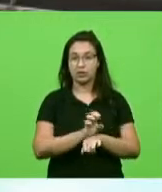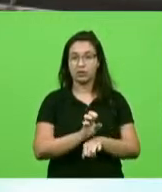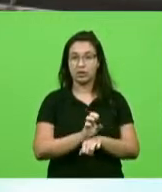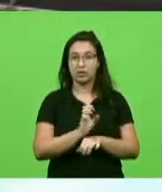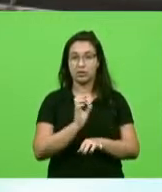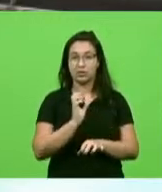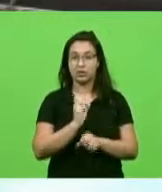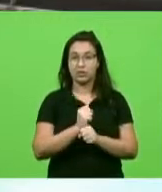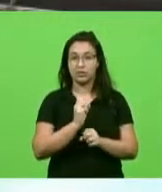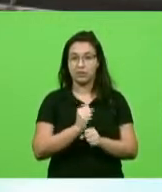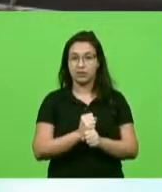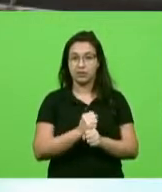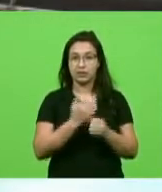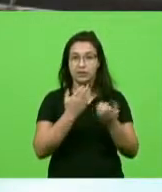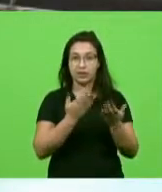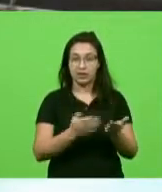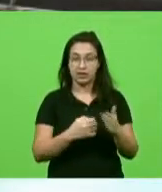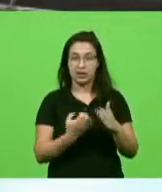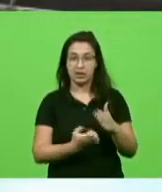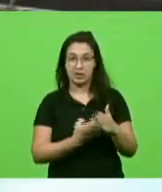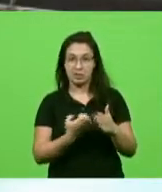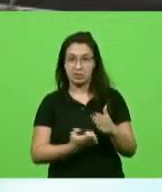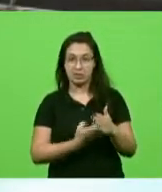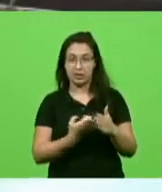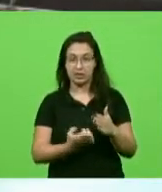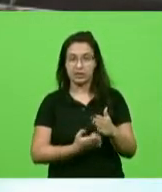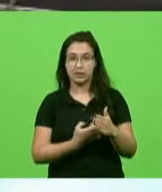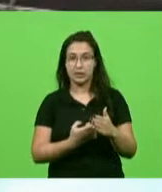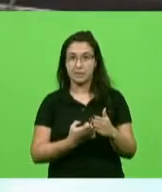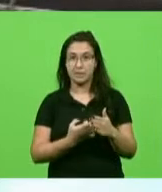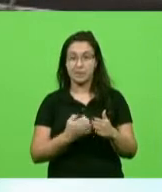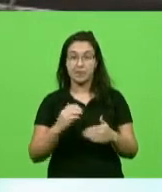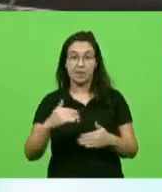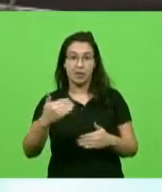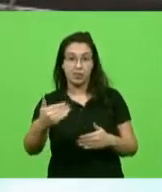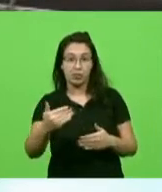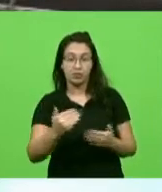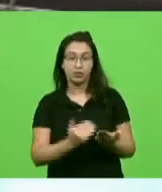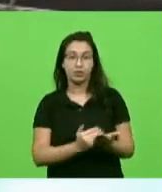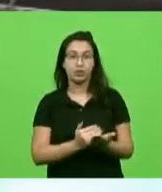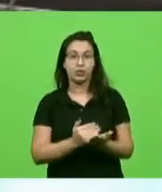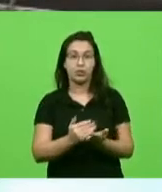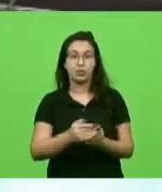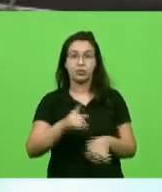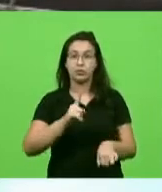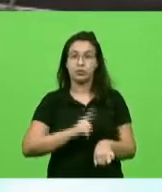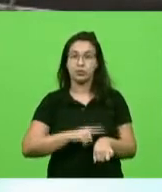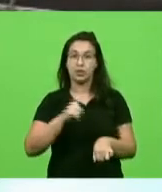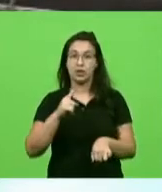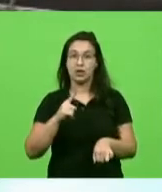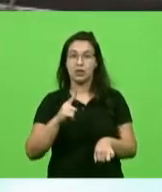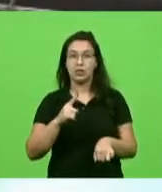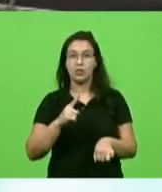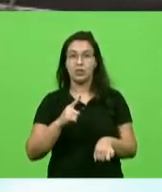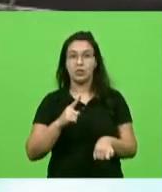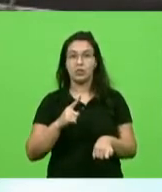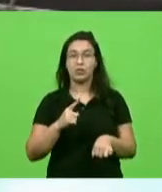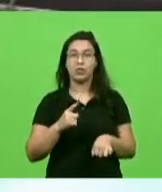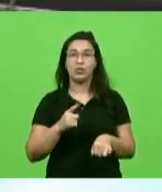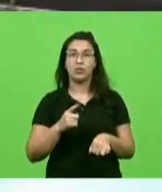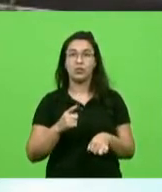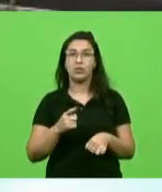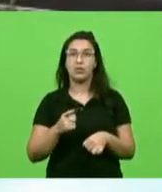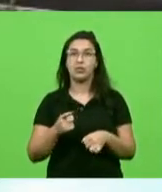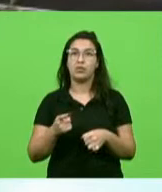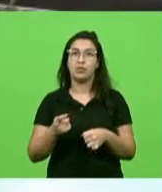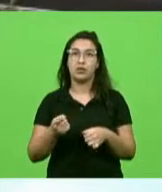para a empresa Veiga Med, abre aspas, iniciou-se imediatamente a transferência de